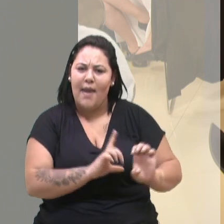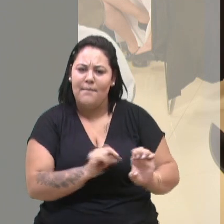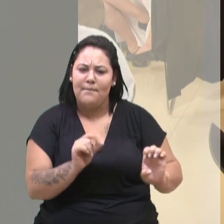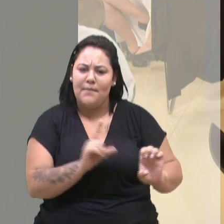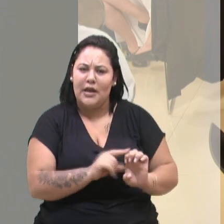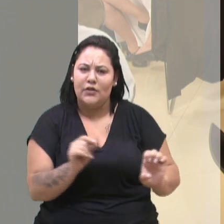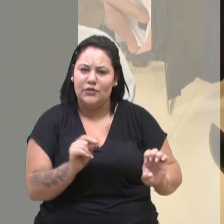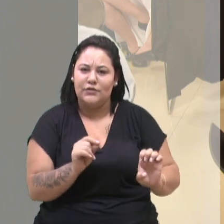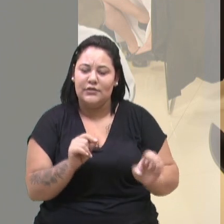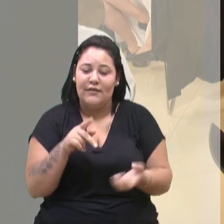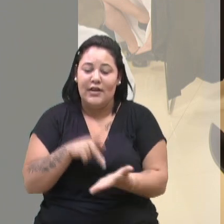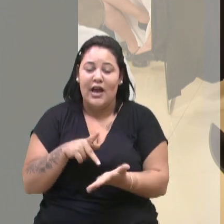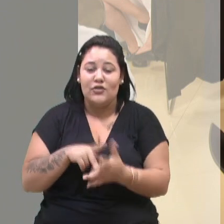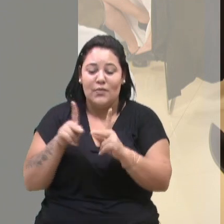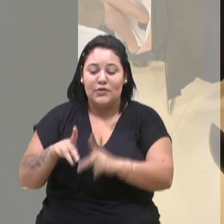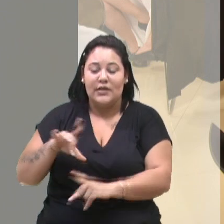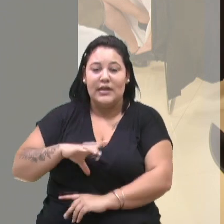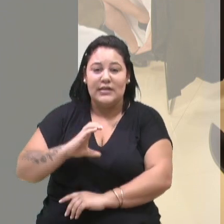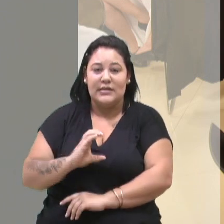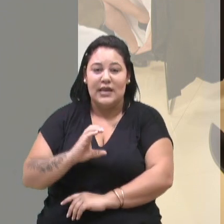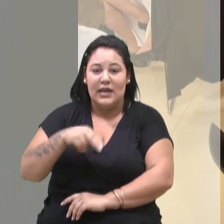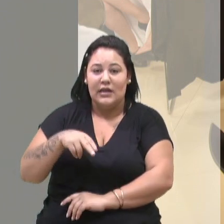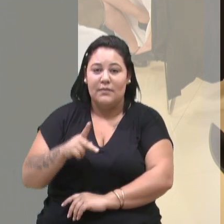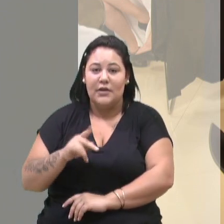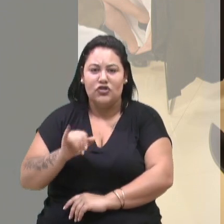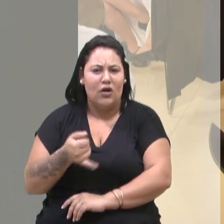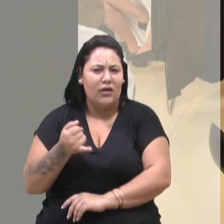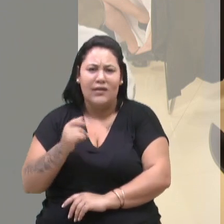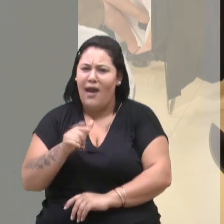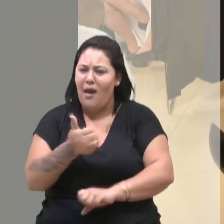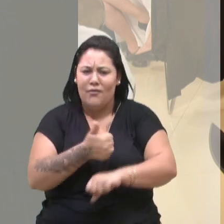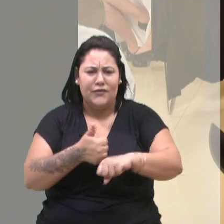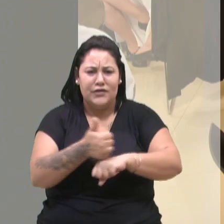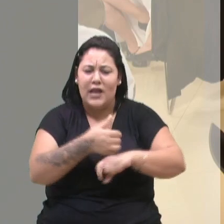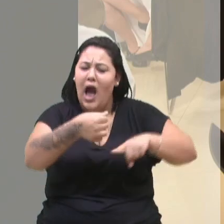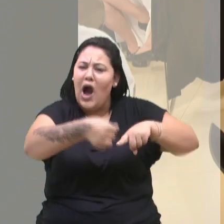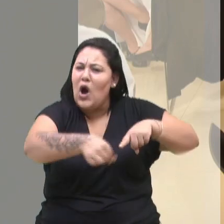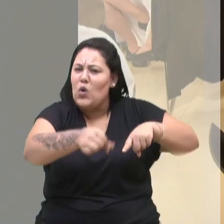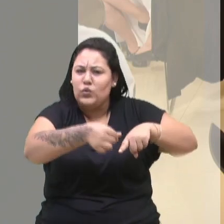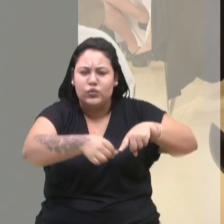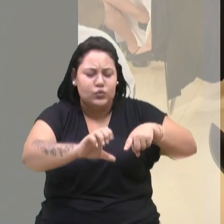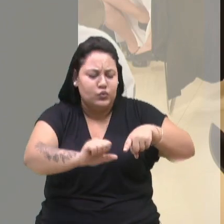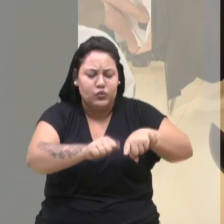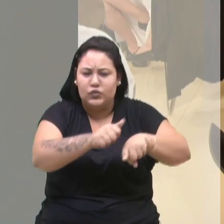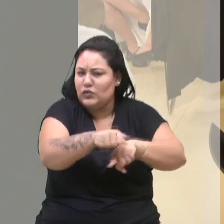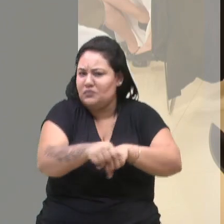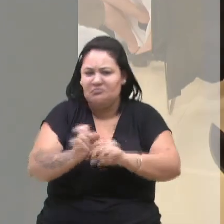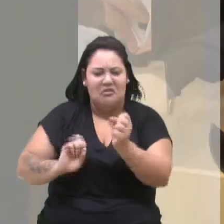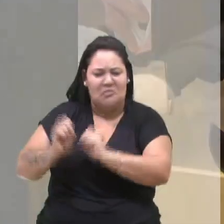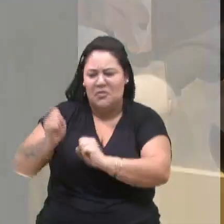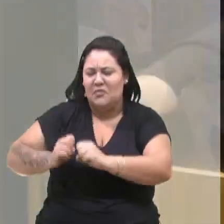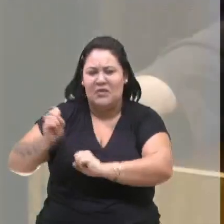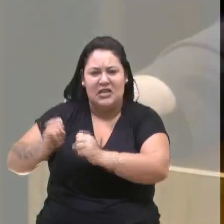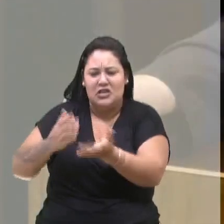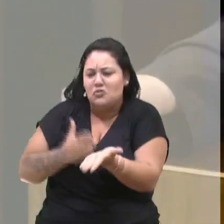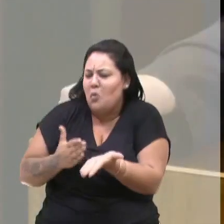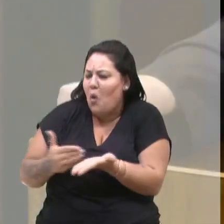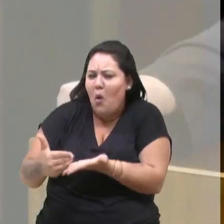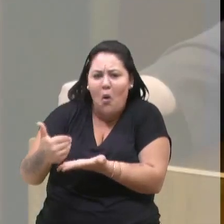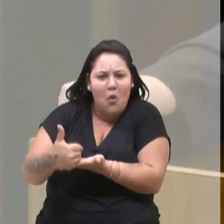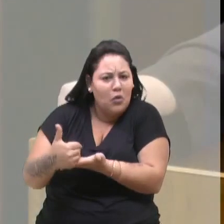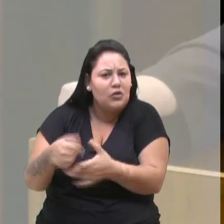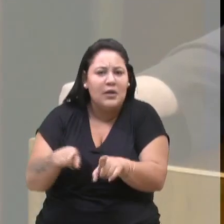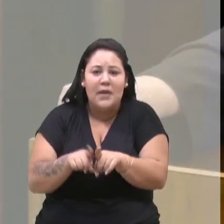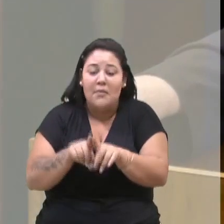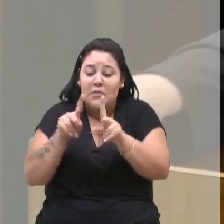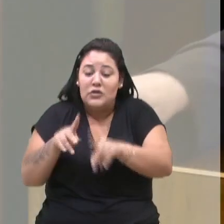com CNPJ, é uma manicure, uma pedicure, uma fábrica de bolos, pessoas que estão entrando